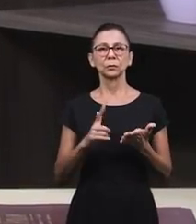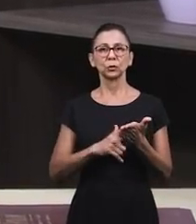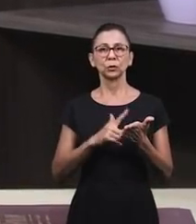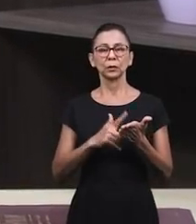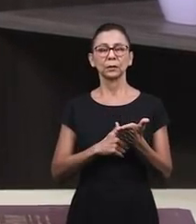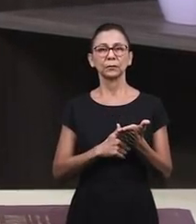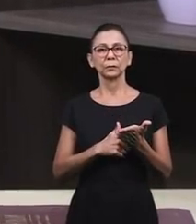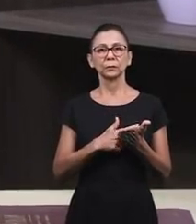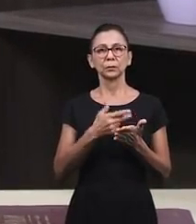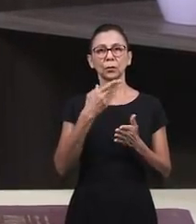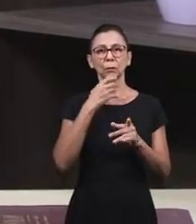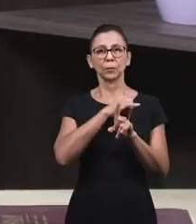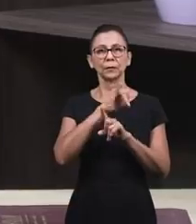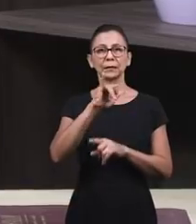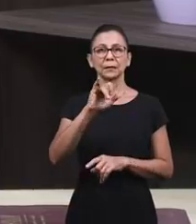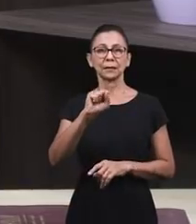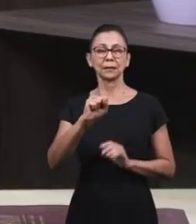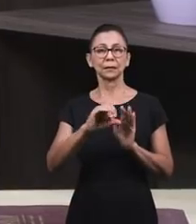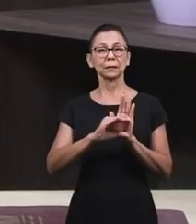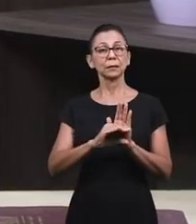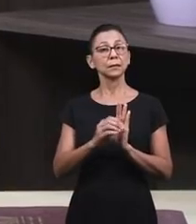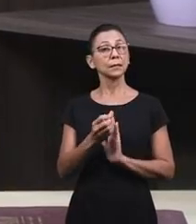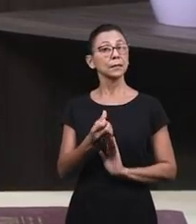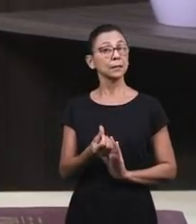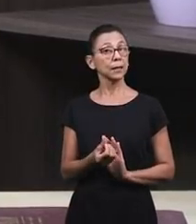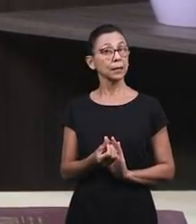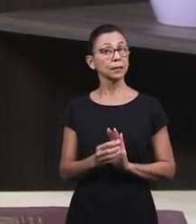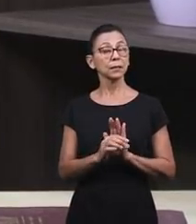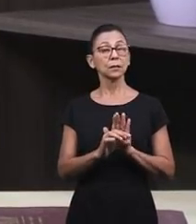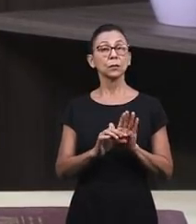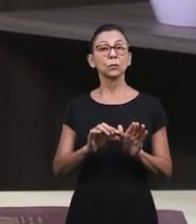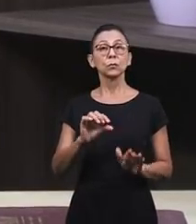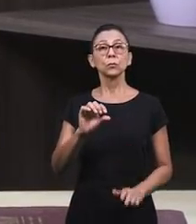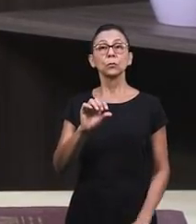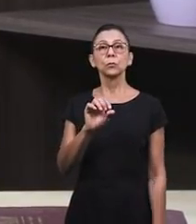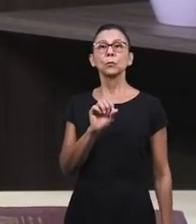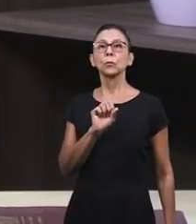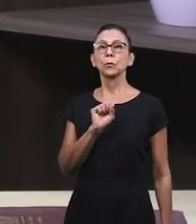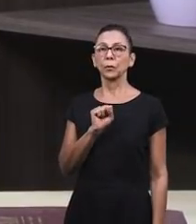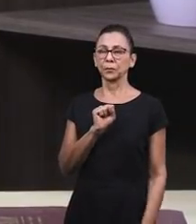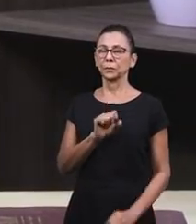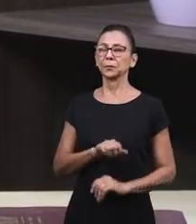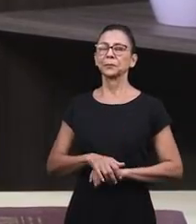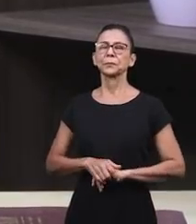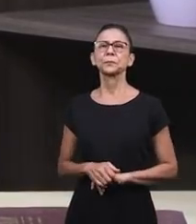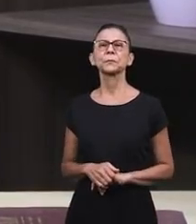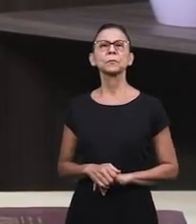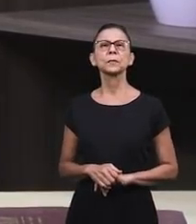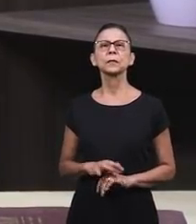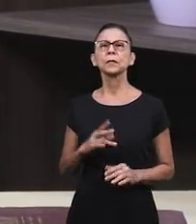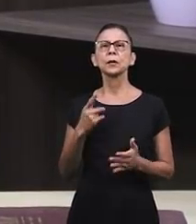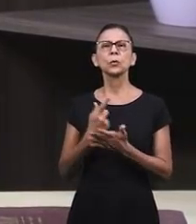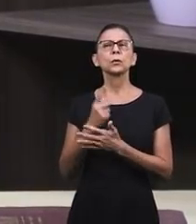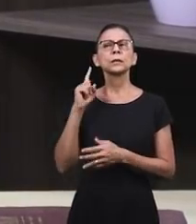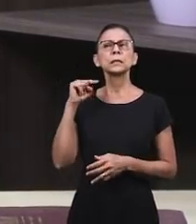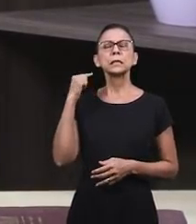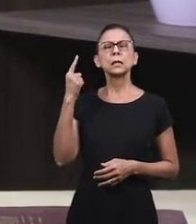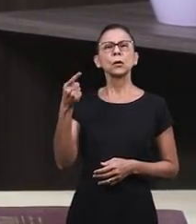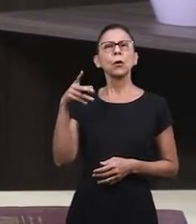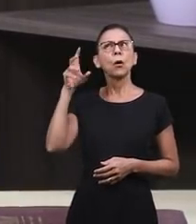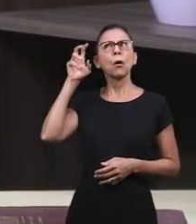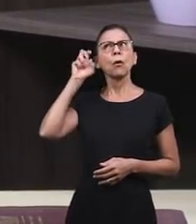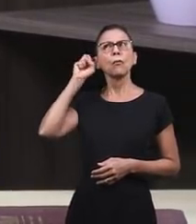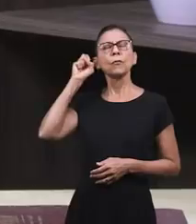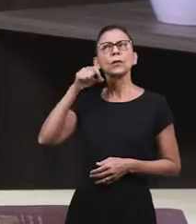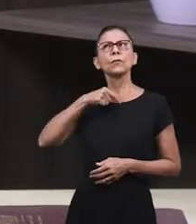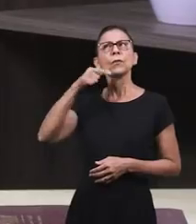profeta Isaías, no capítulo 6, o verso é o verso de número 8, e que diz assim: Depois disso, ouvi a voz do